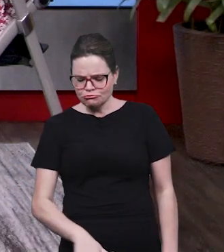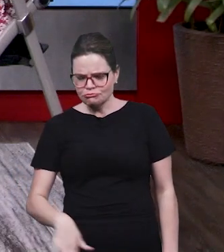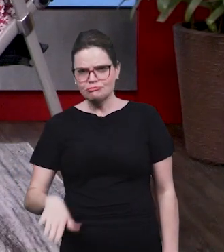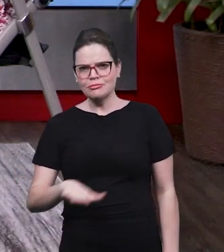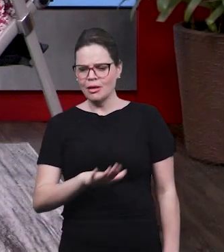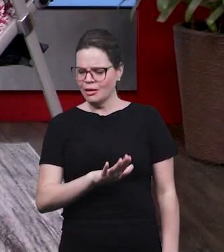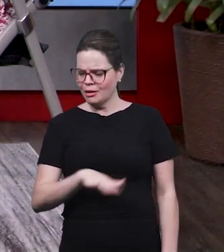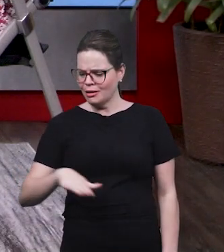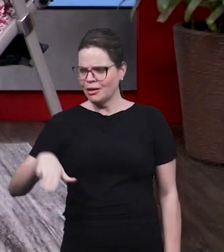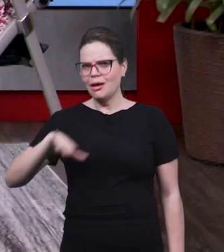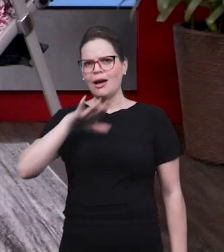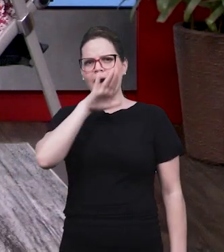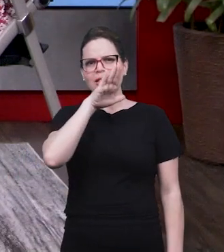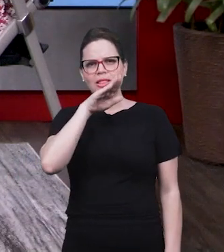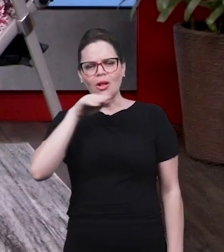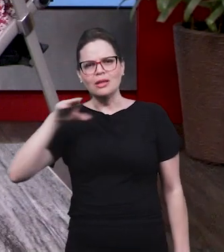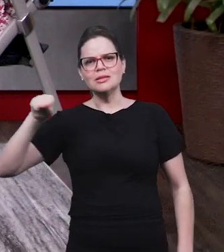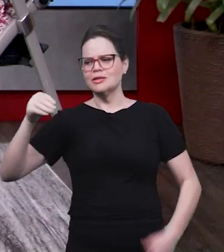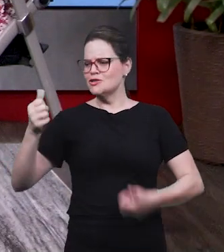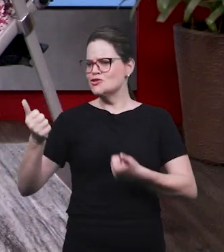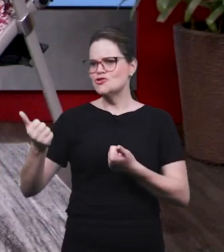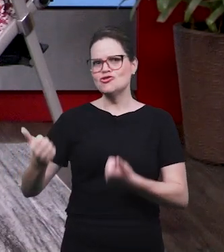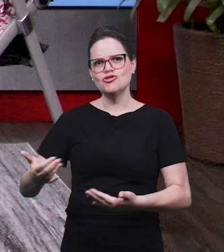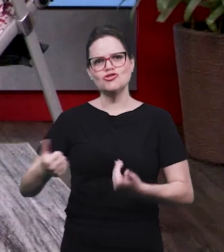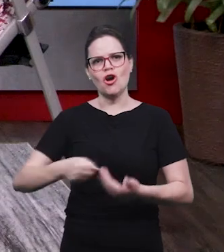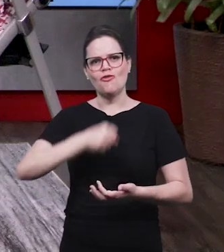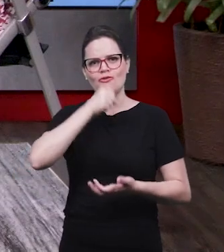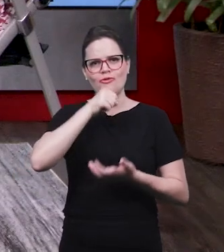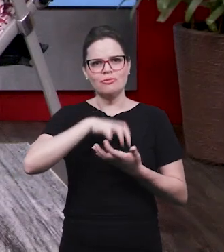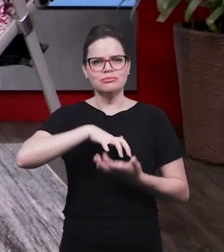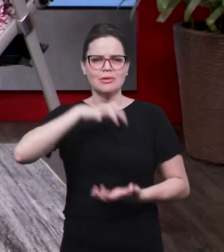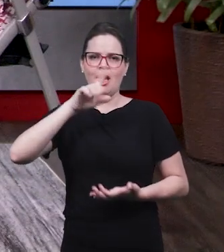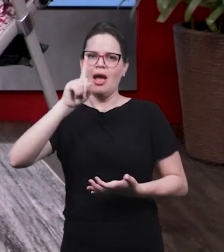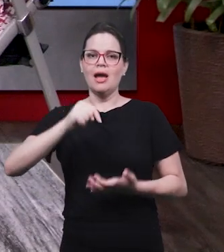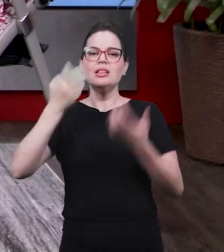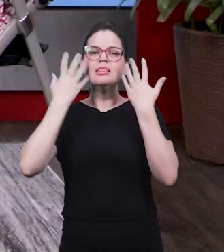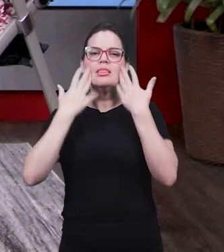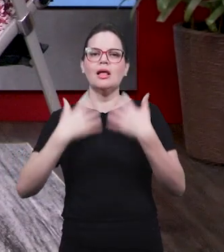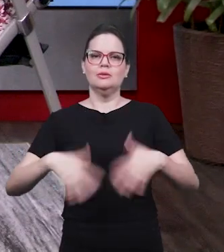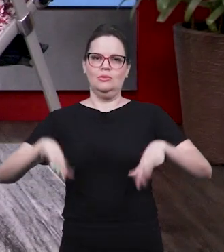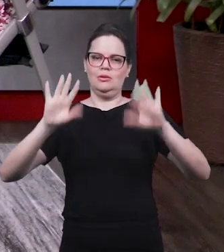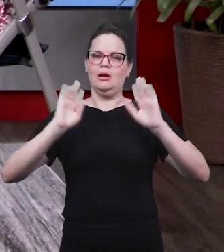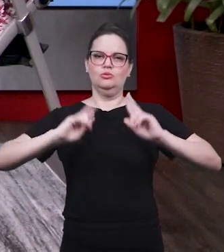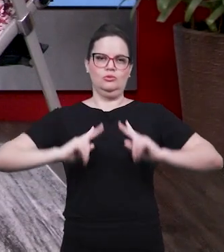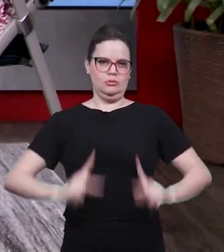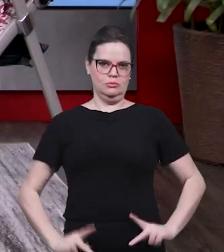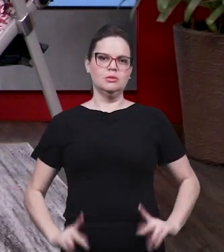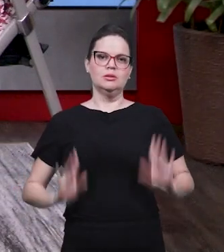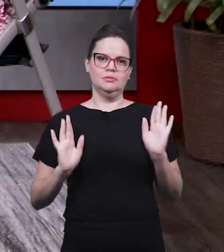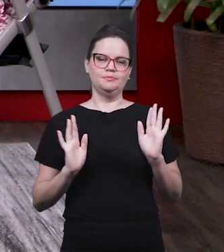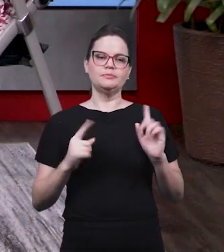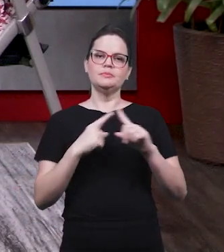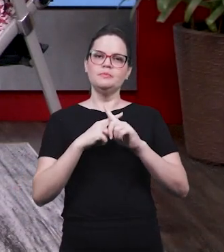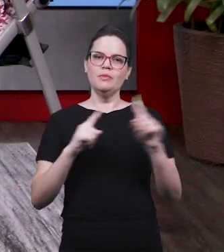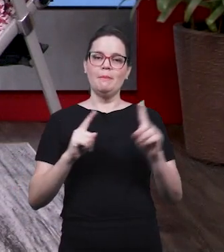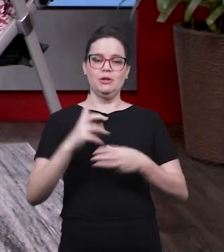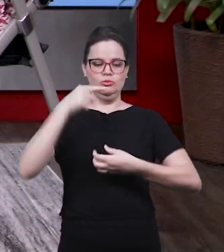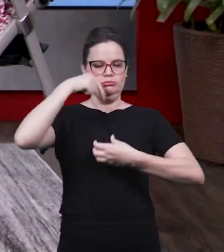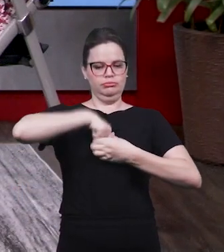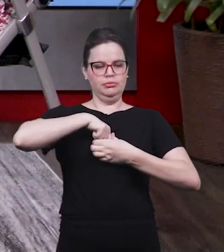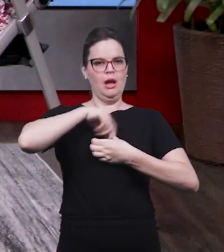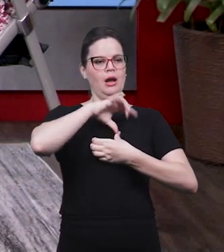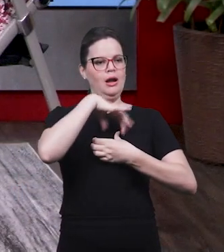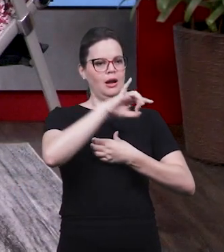envelhecemos. Então é o curso natural, independente se eu tenho as minhas características próprias. E é muito importante que os pais